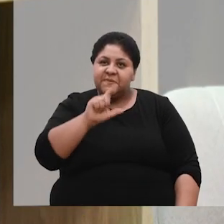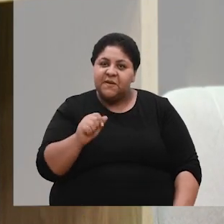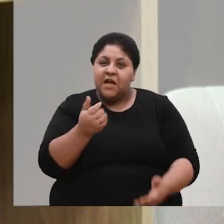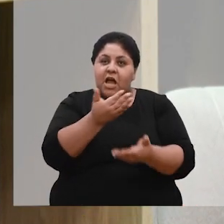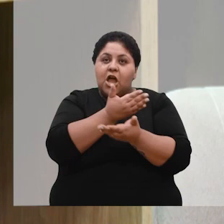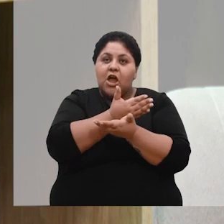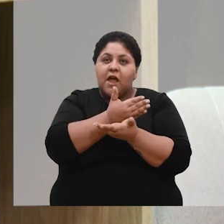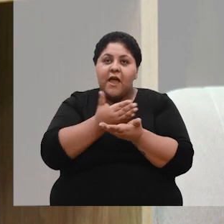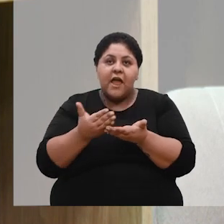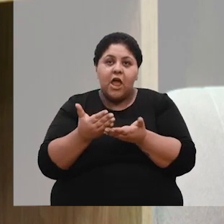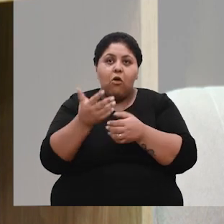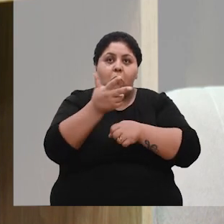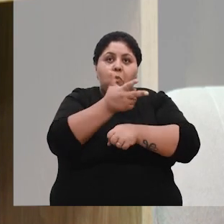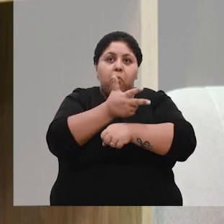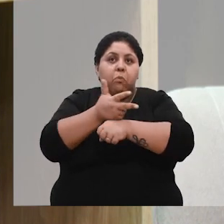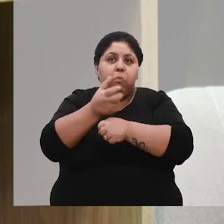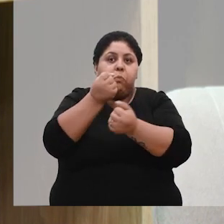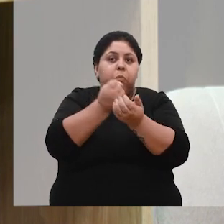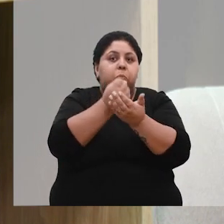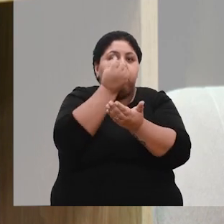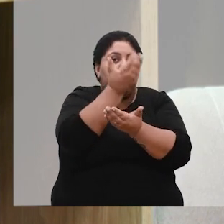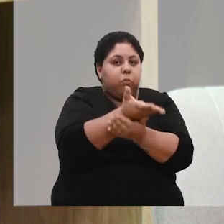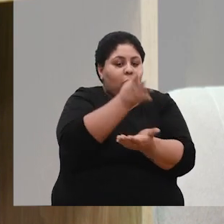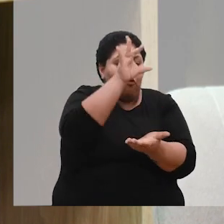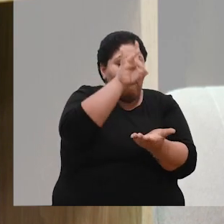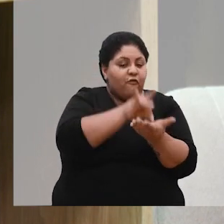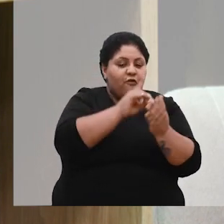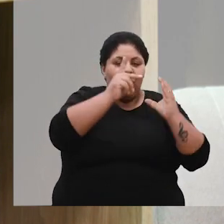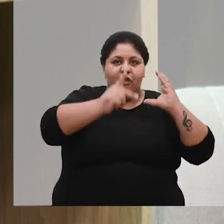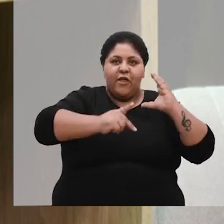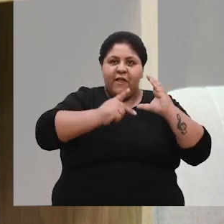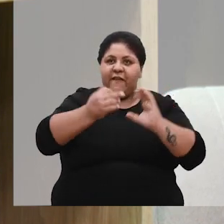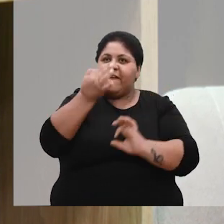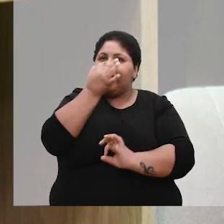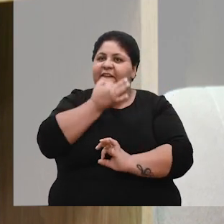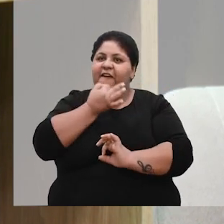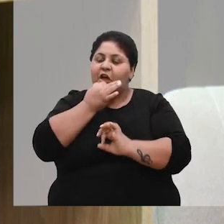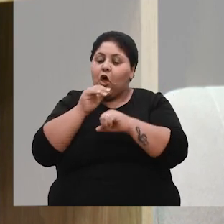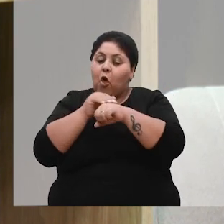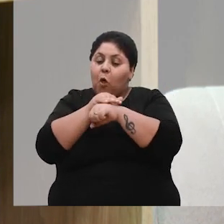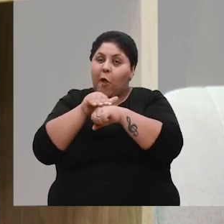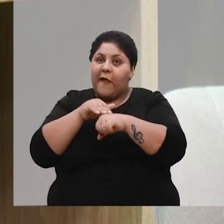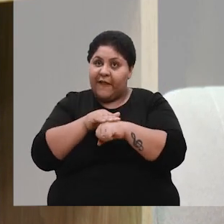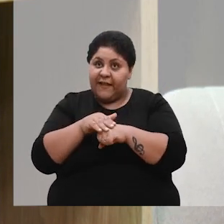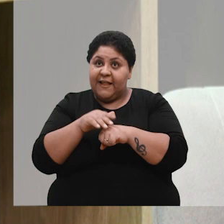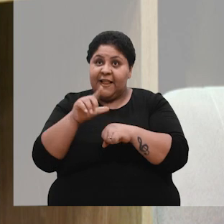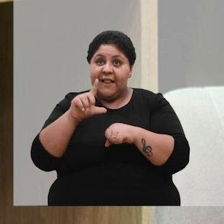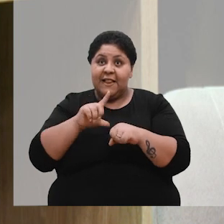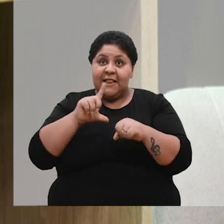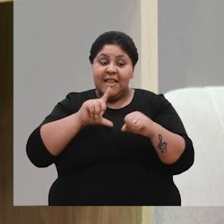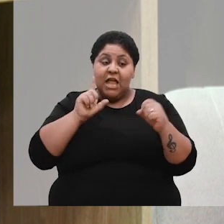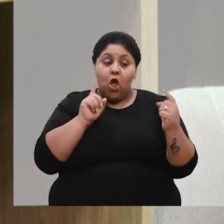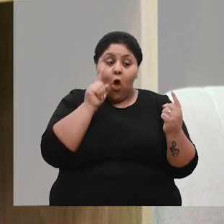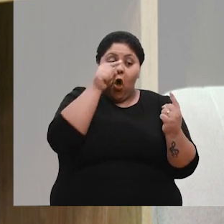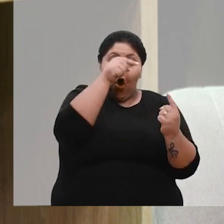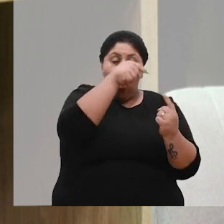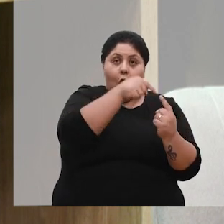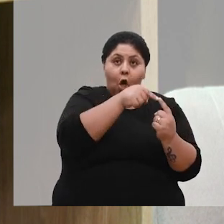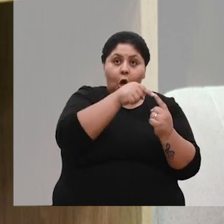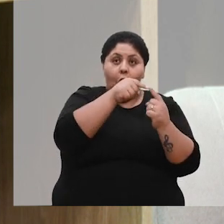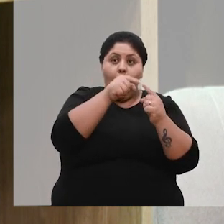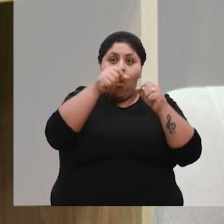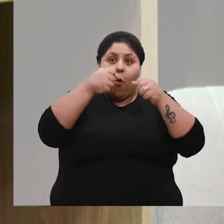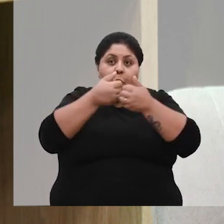Olá, está iniciando o videocast oficial da Câmara de Vereadores, o Caxias Conversa, que tem como principal